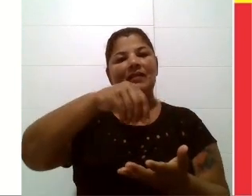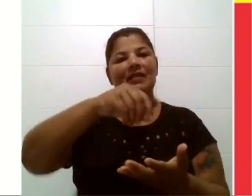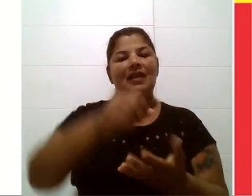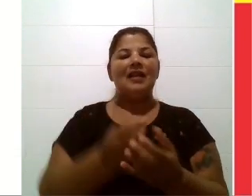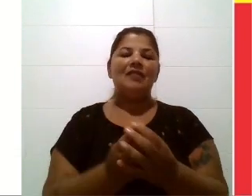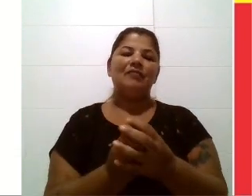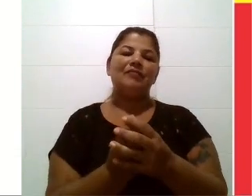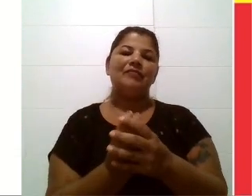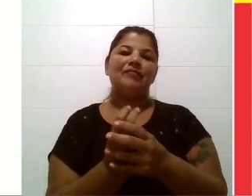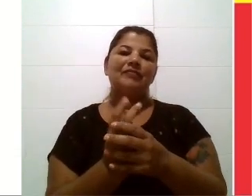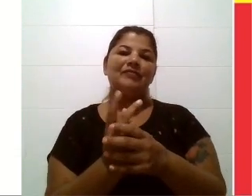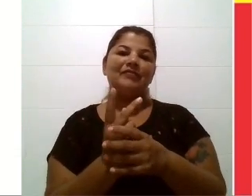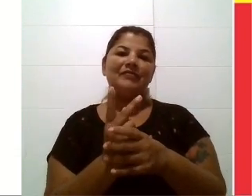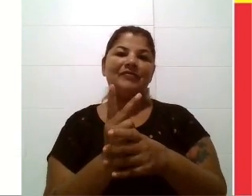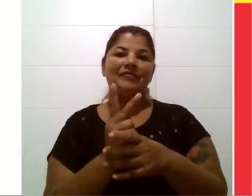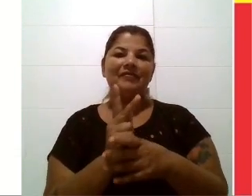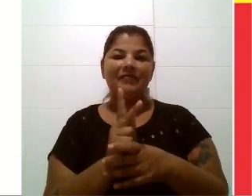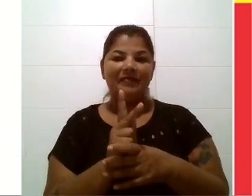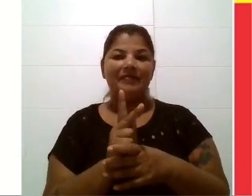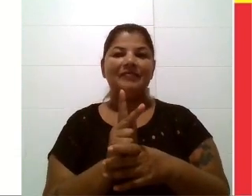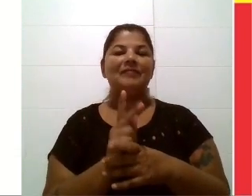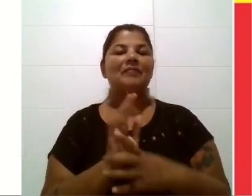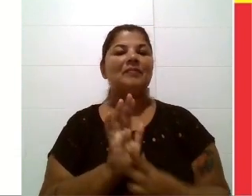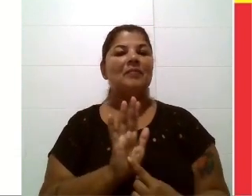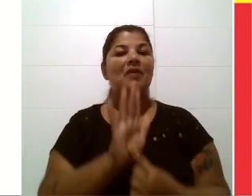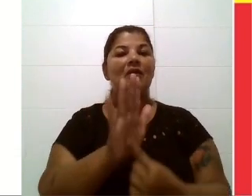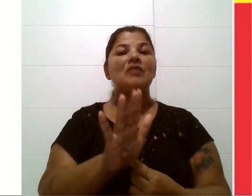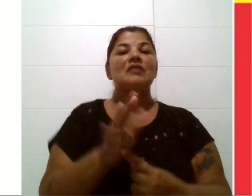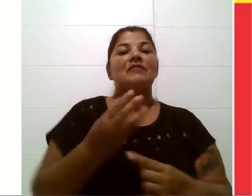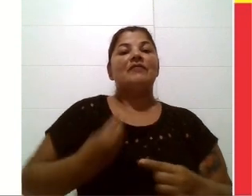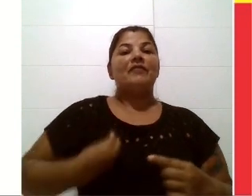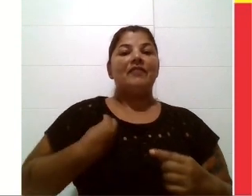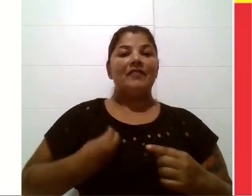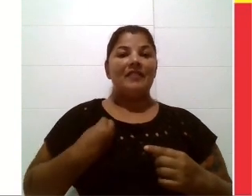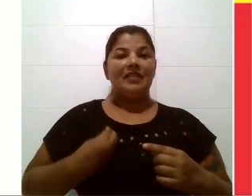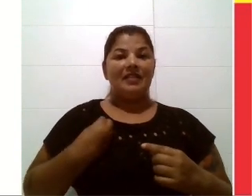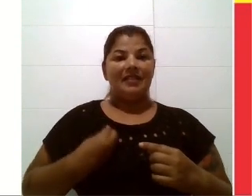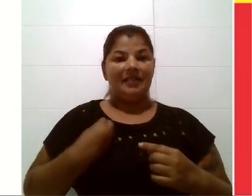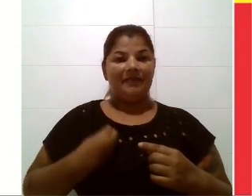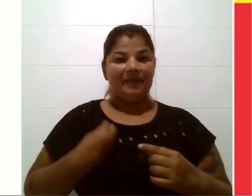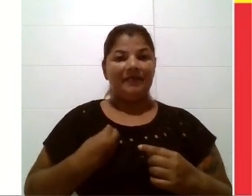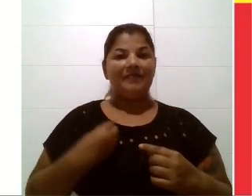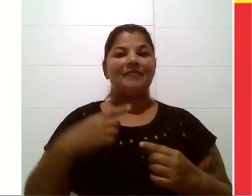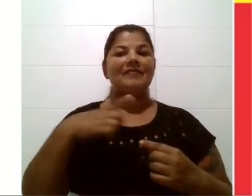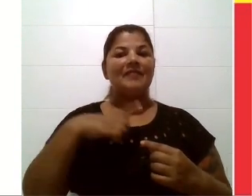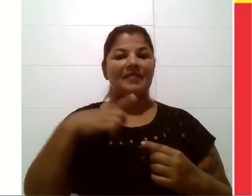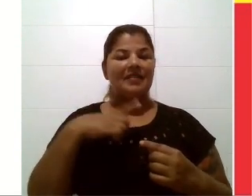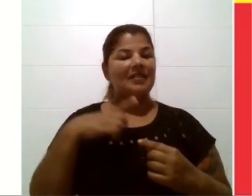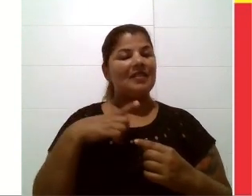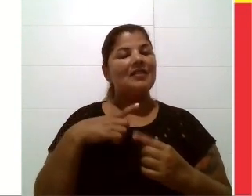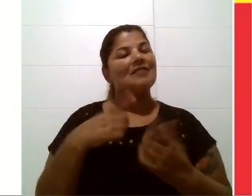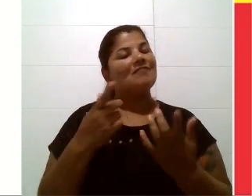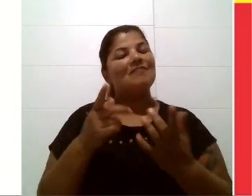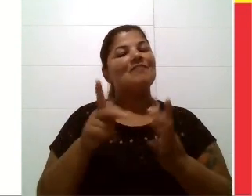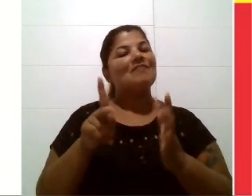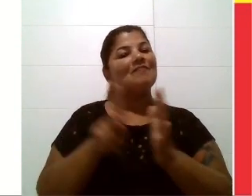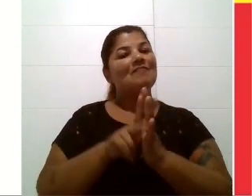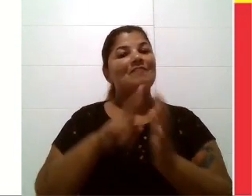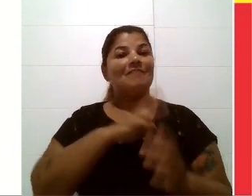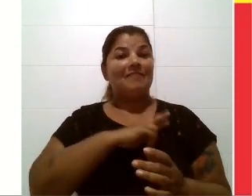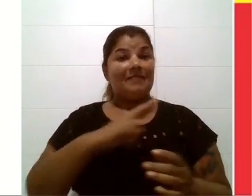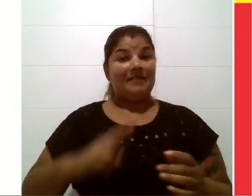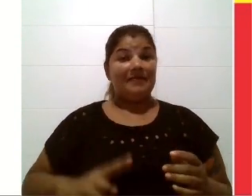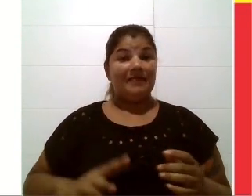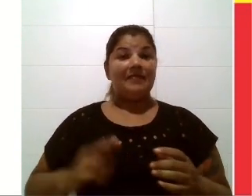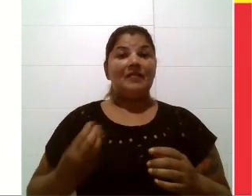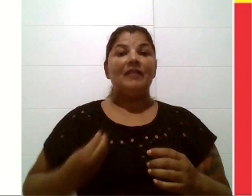dela você consegue ver aí a planta, né? Representando aí a vida, uma espécie, algum tipo de planta, e isso representa a vida. Então a